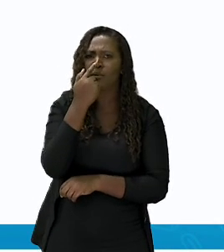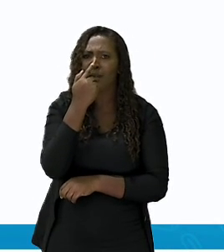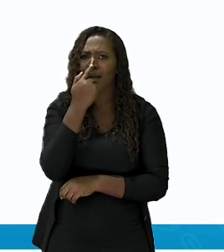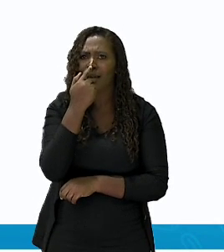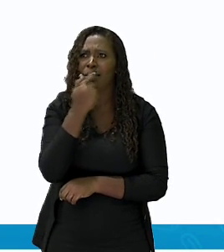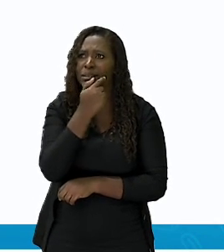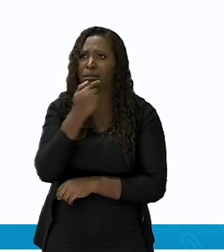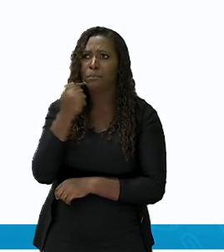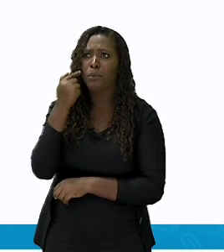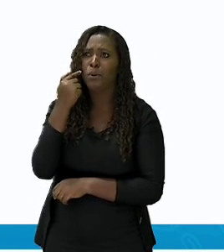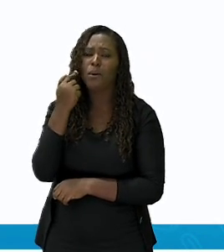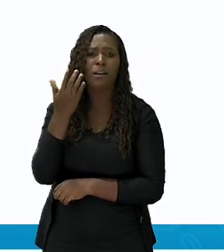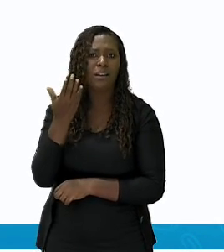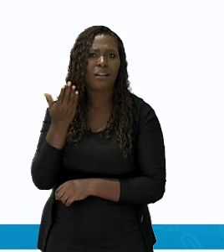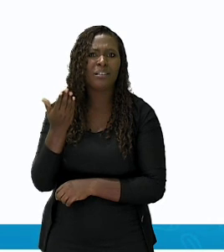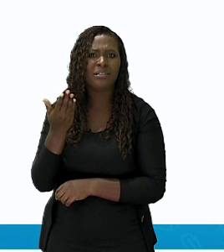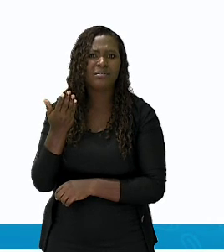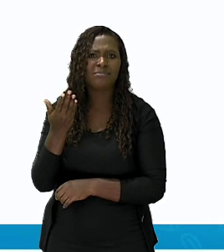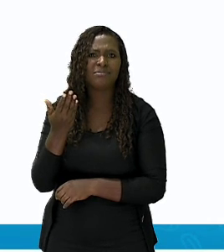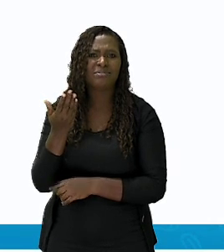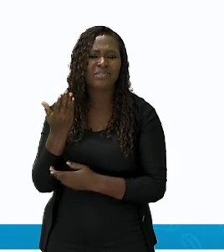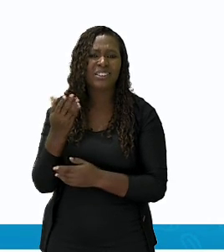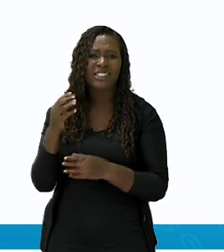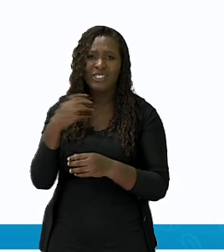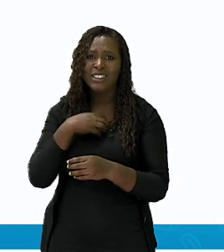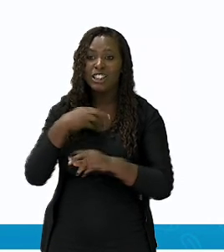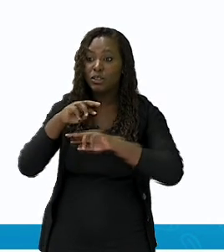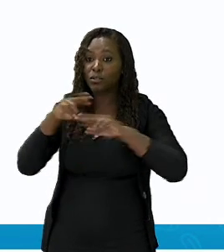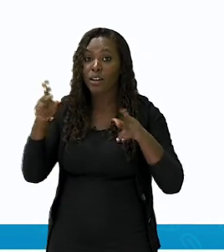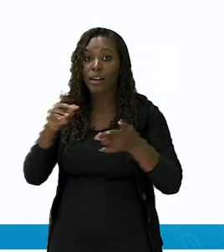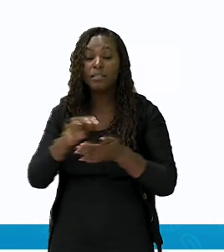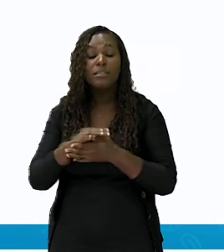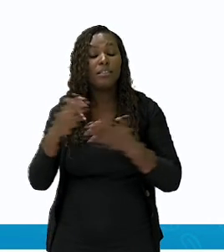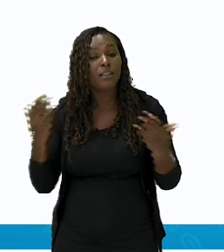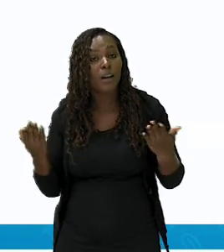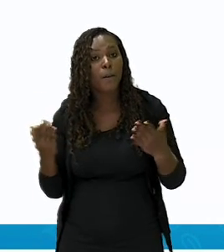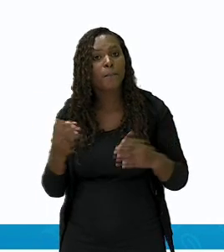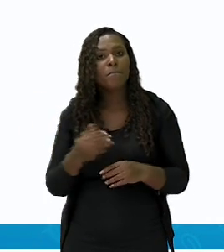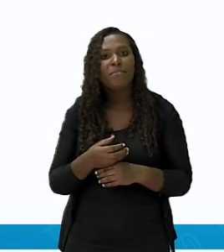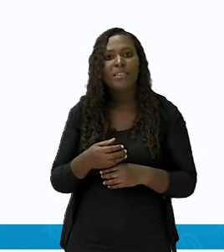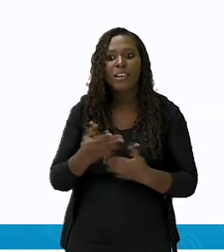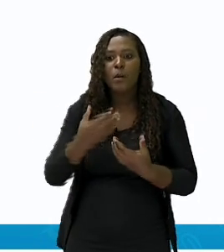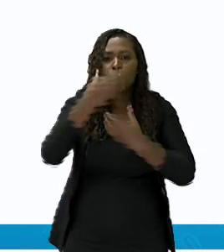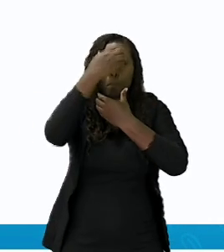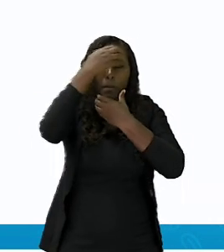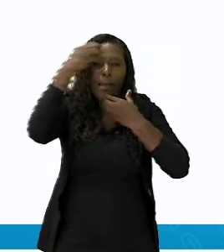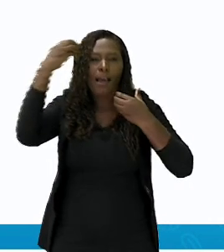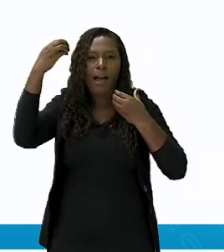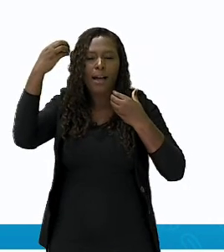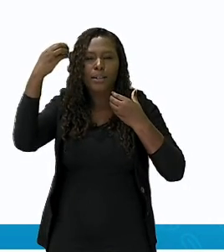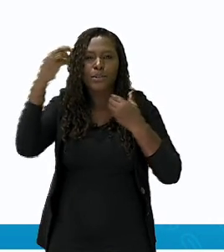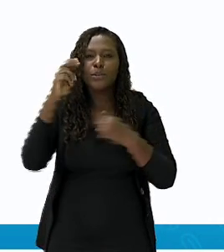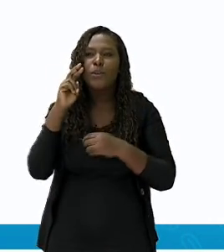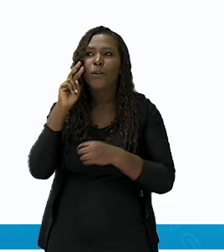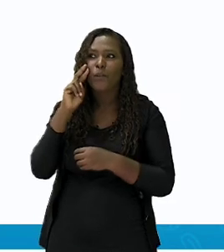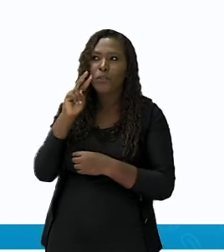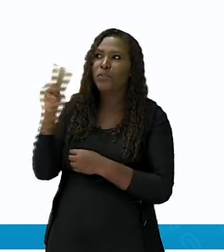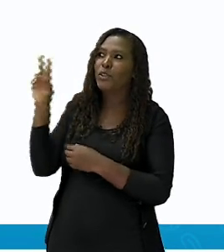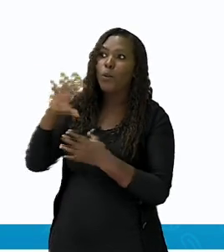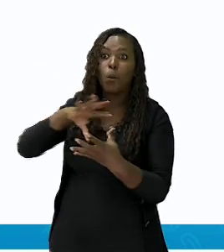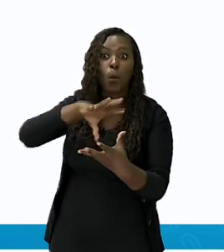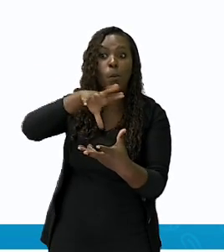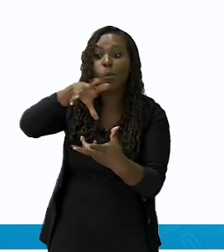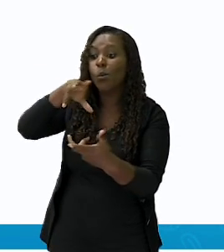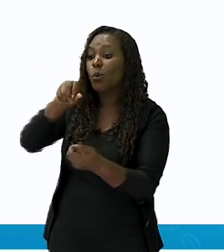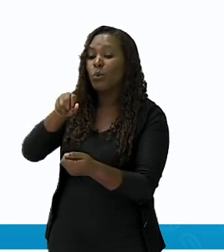Isso foi a grande sacada de Picasso. Picasso passou a ver o mundo e as suas obras, e o mundo passou a ver as obras de Picasso de